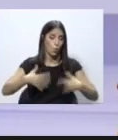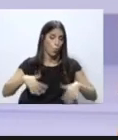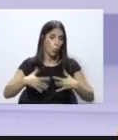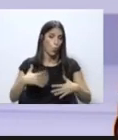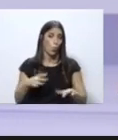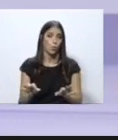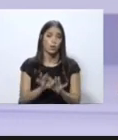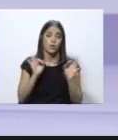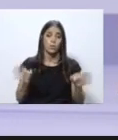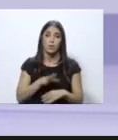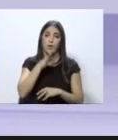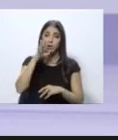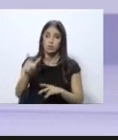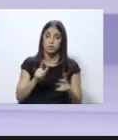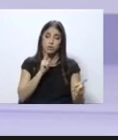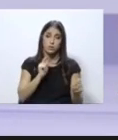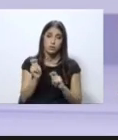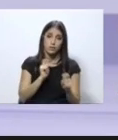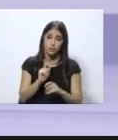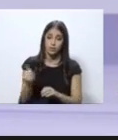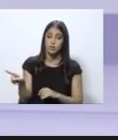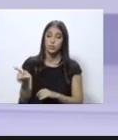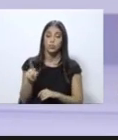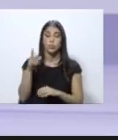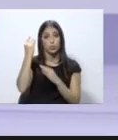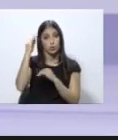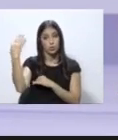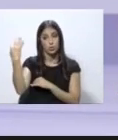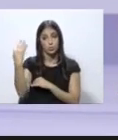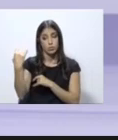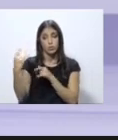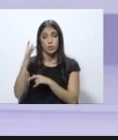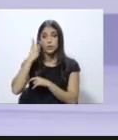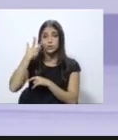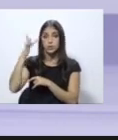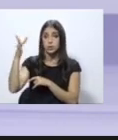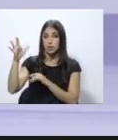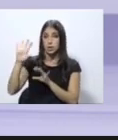recentemente o reafirmou numa entrevista o Sérgio Conceição, é o campeonato estrangeiro